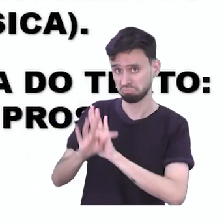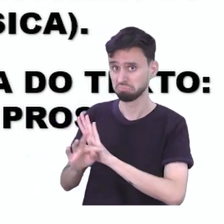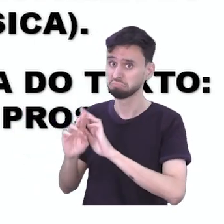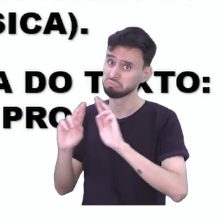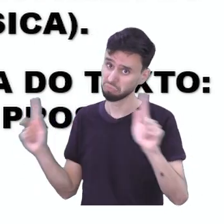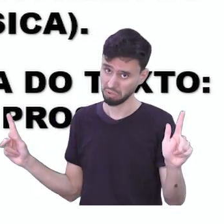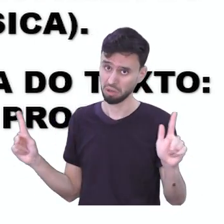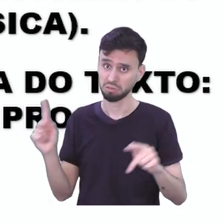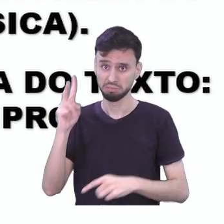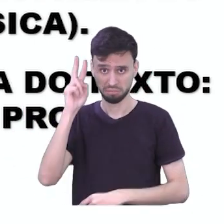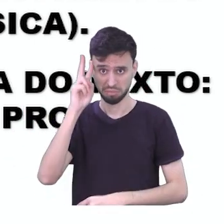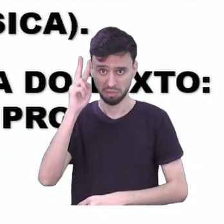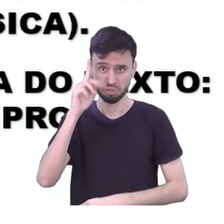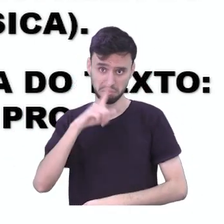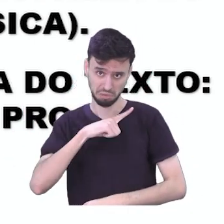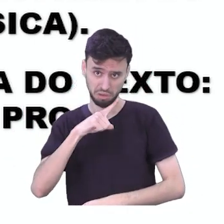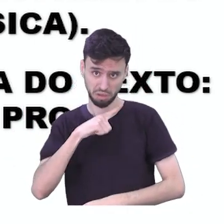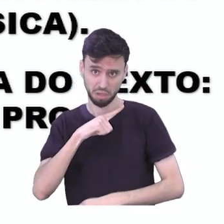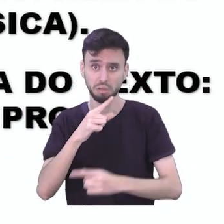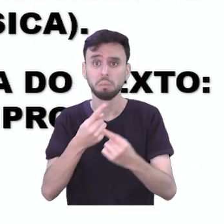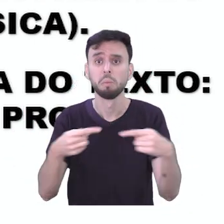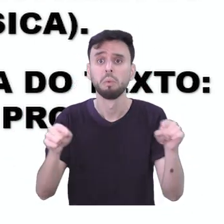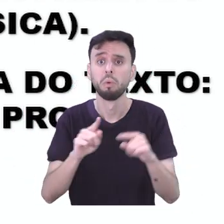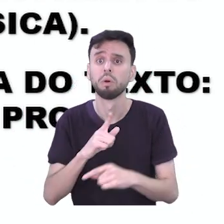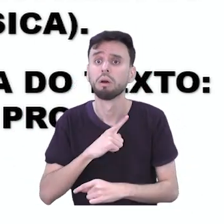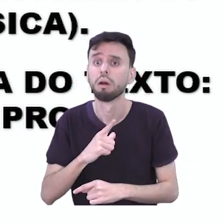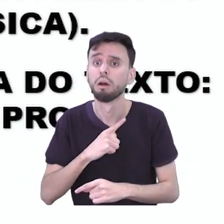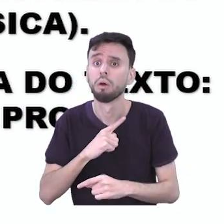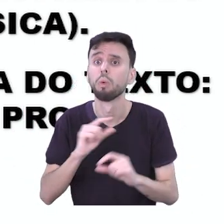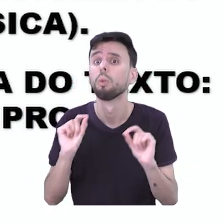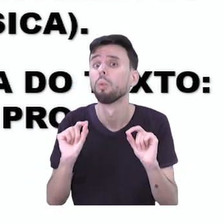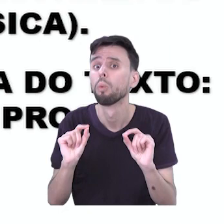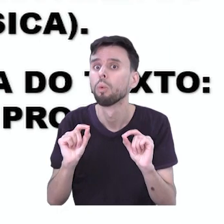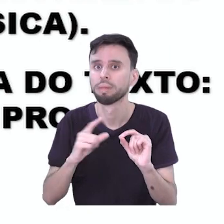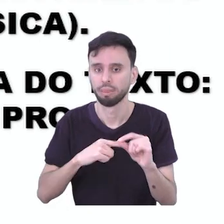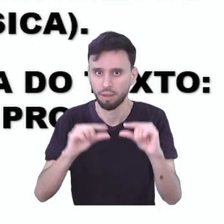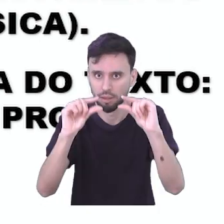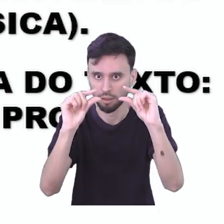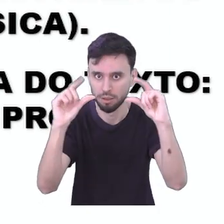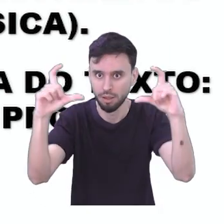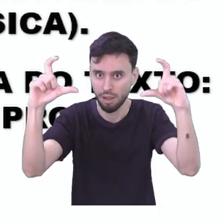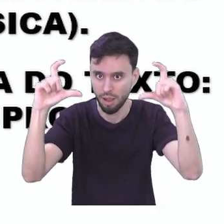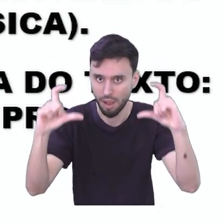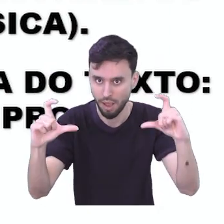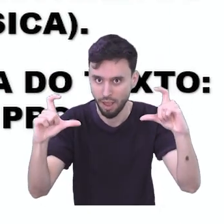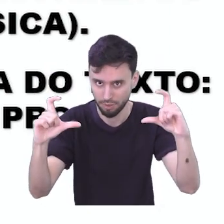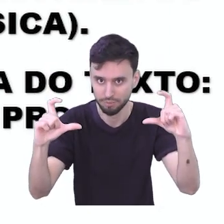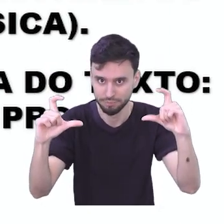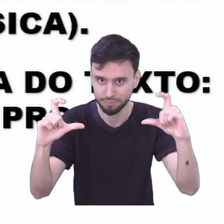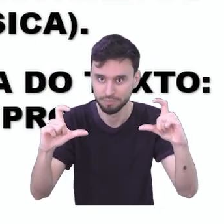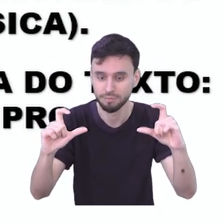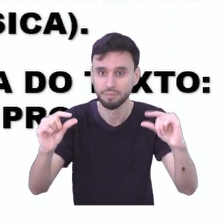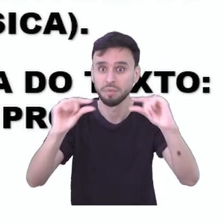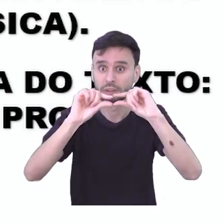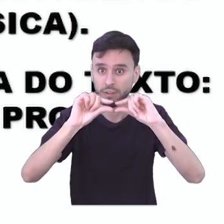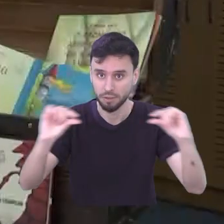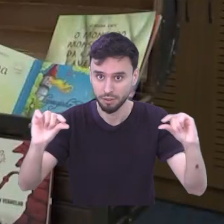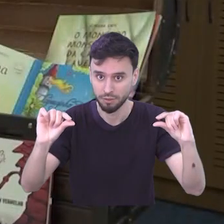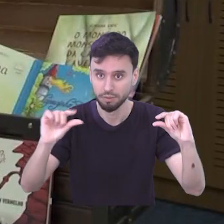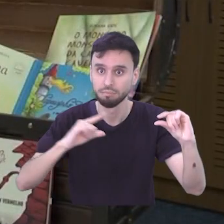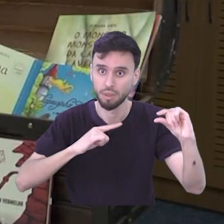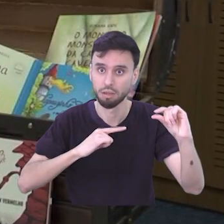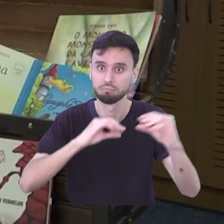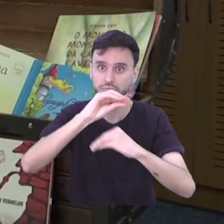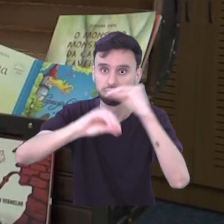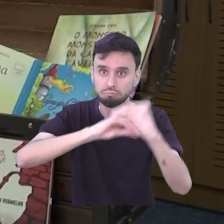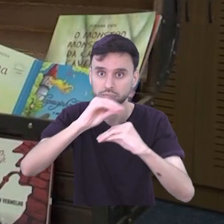no caso que é o texto em si que faz a música, ele é composto por estrofes e versos. Já lá no conto